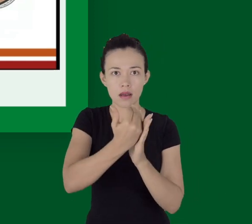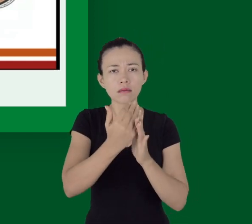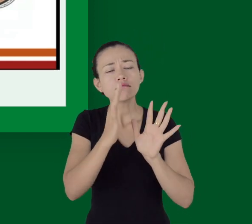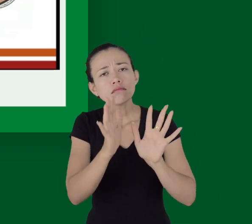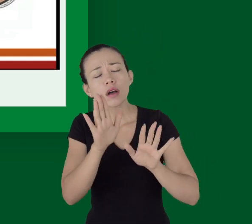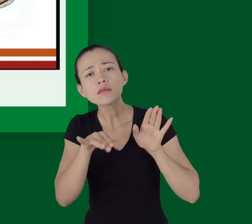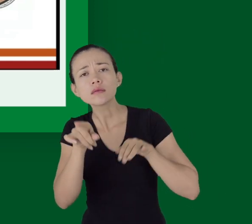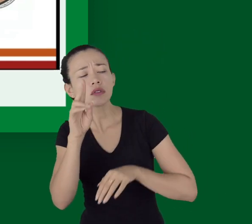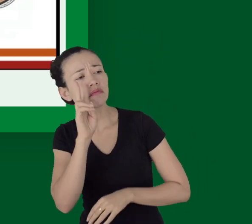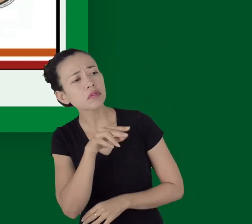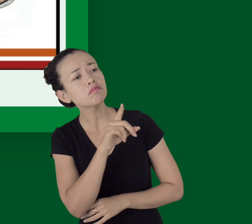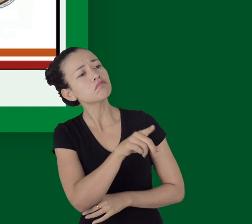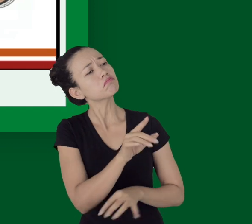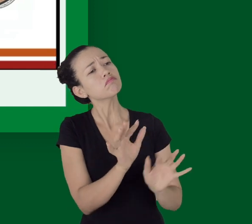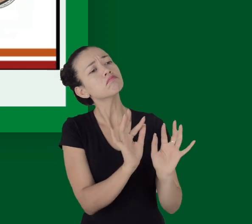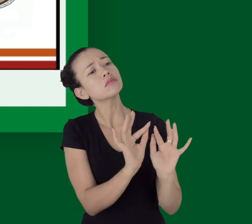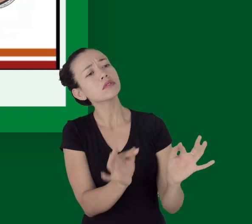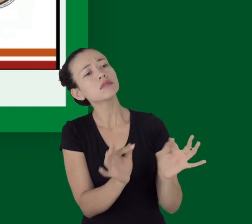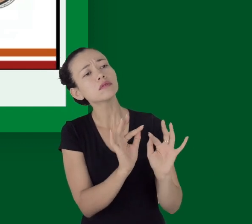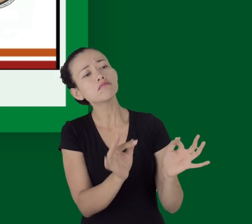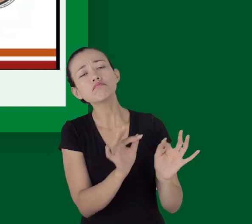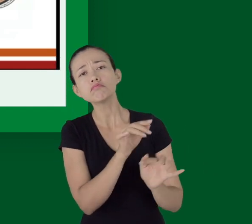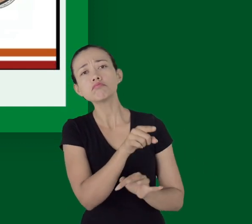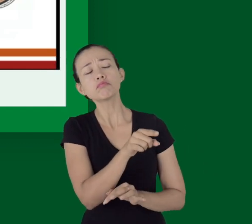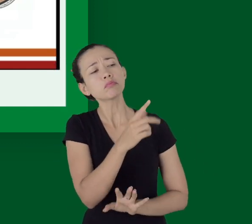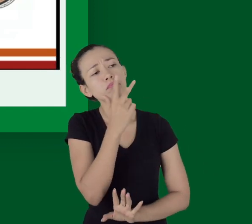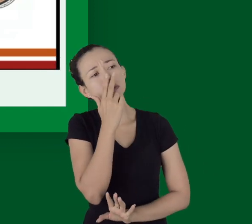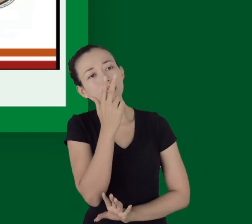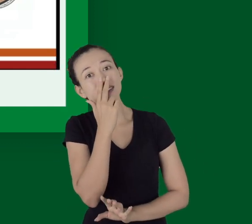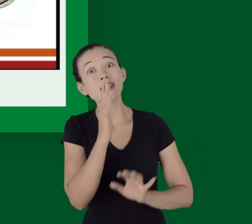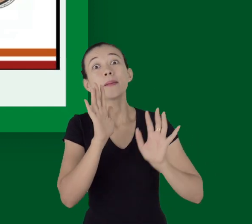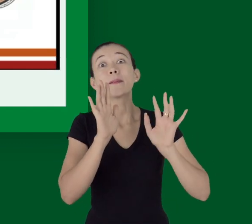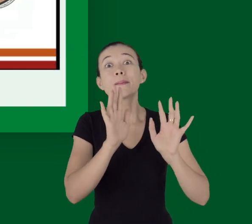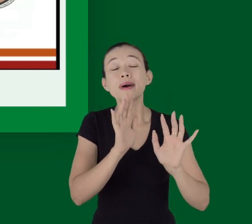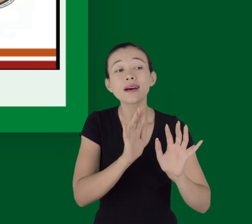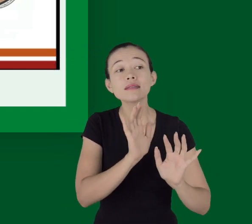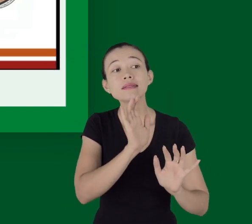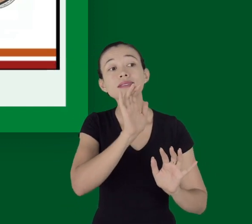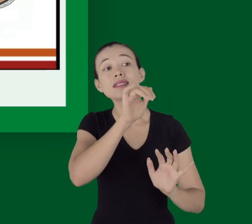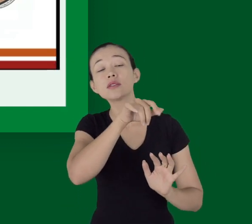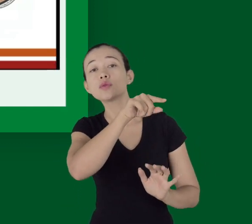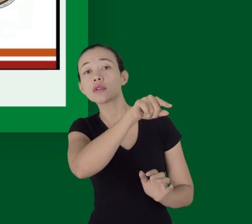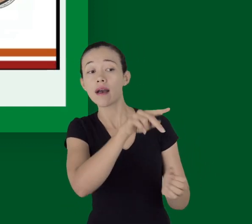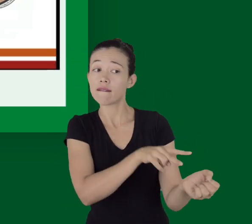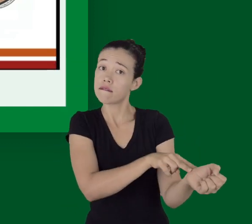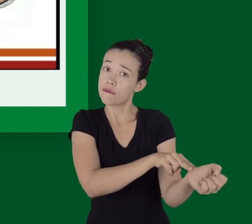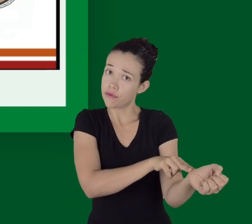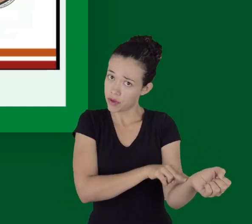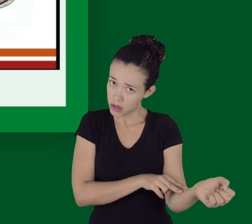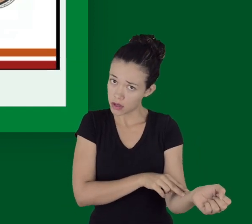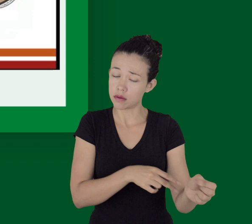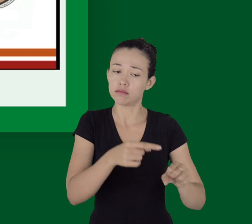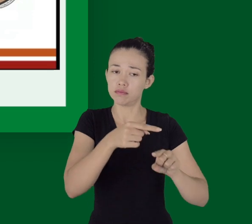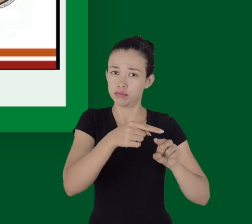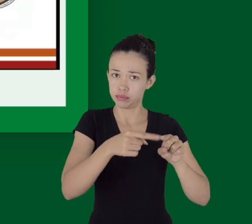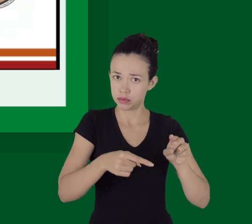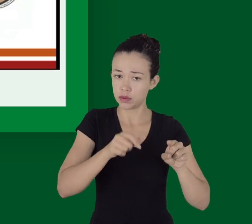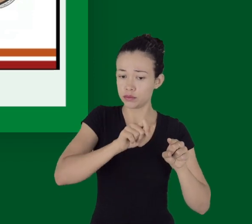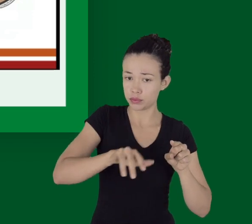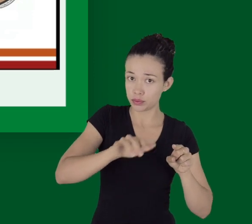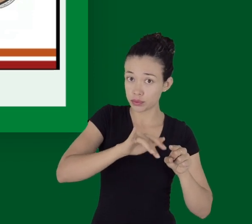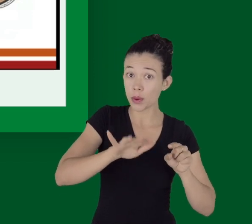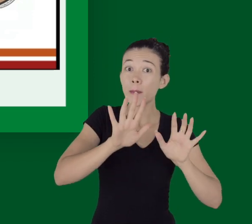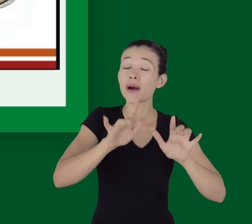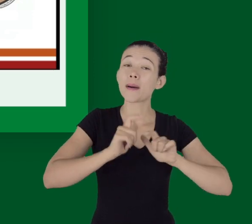sutil no início, mas rompeu, às vezes, a artéria meningea, pode ocorrer por comprometimento vascular venoso também,